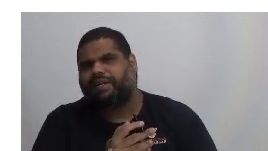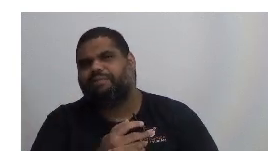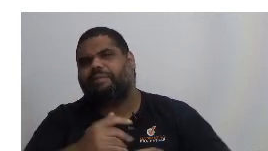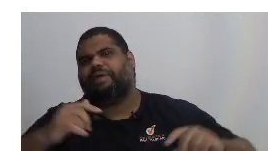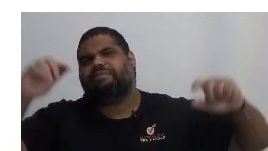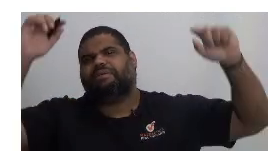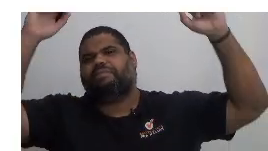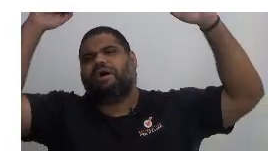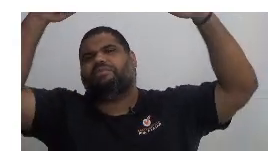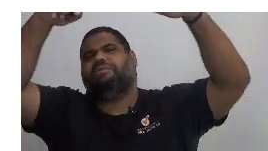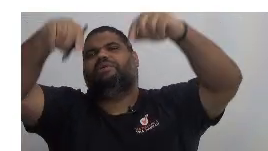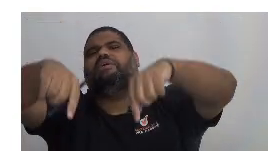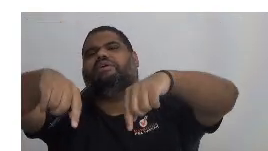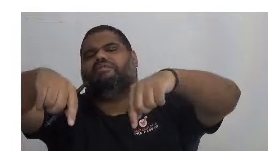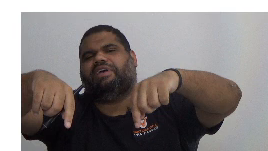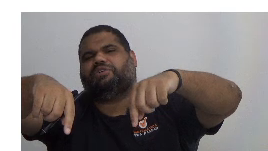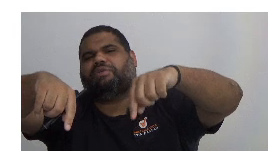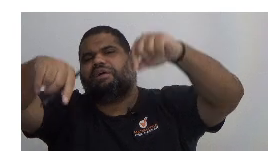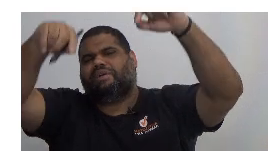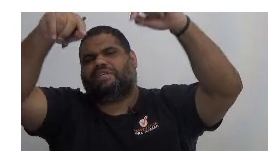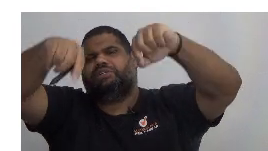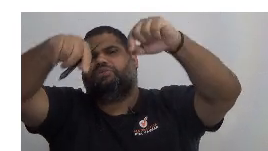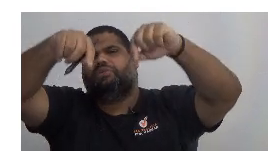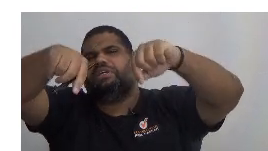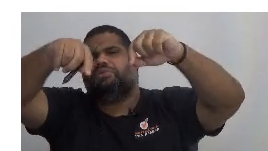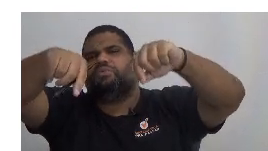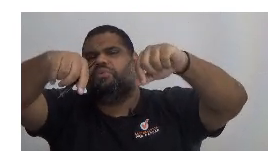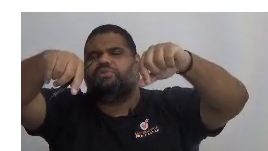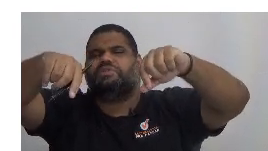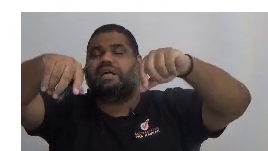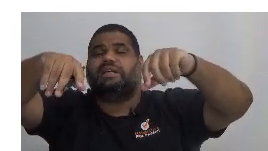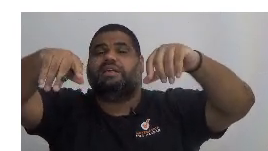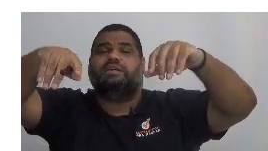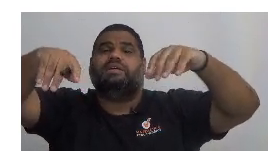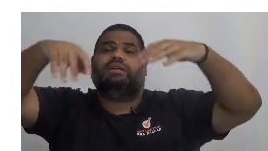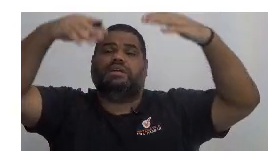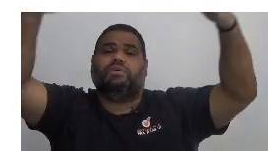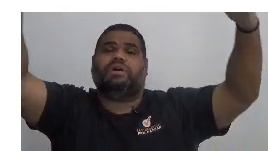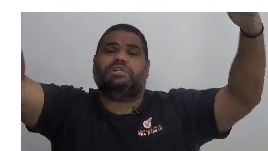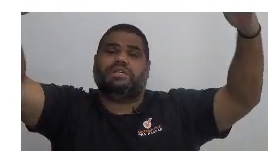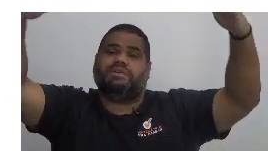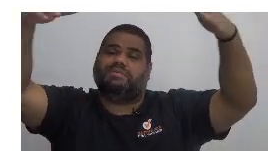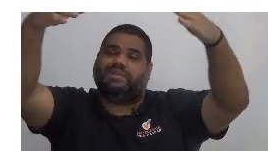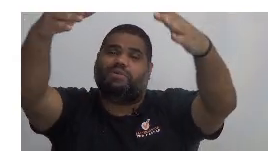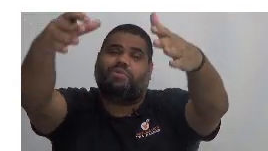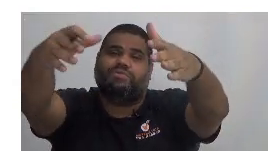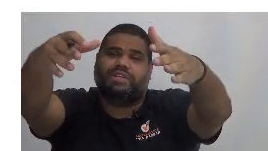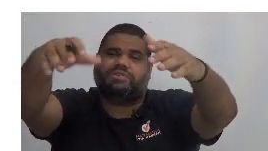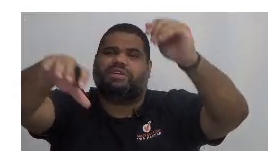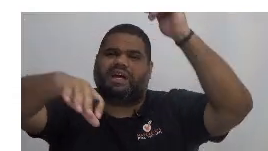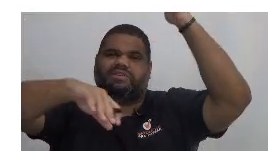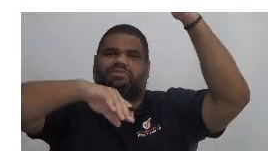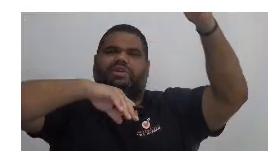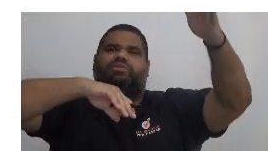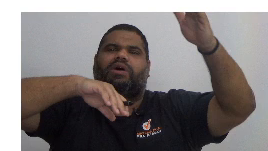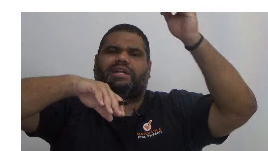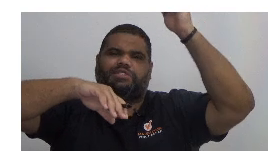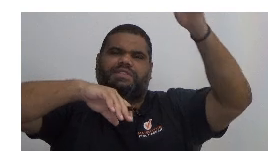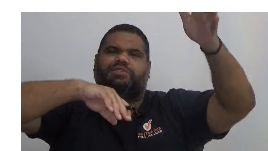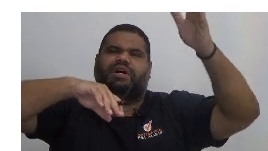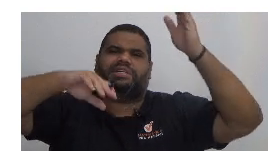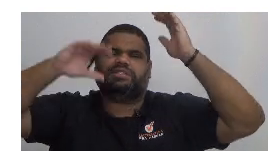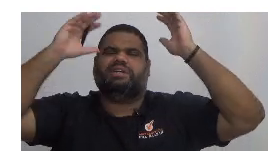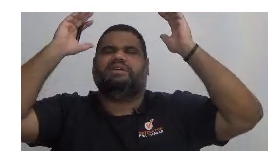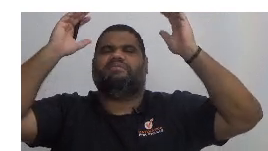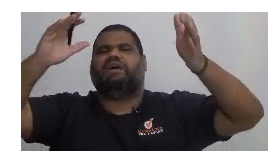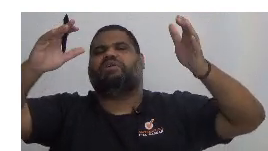se preparando para a PM São Paulo? Vem estudar com a gente, o link do curso está aqui. E hoje tem um convite, às 8 horas,